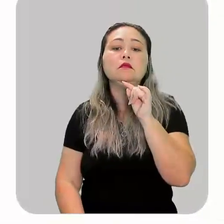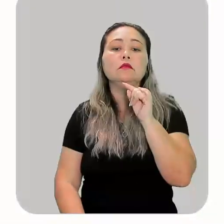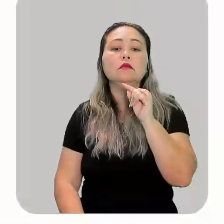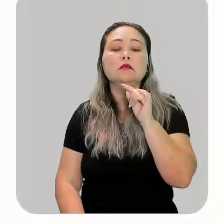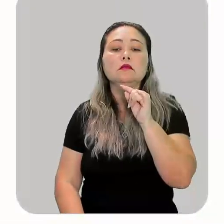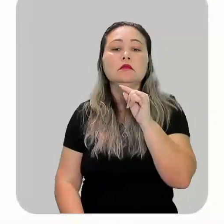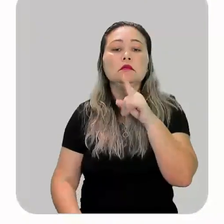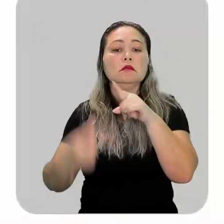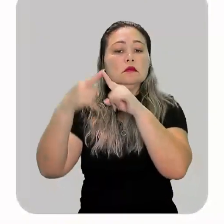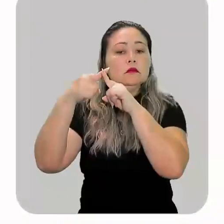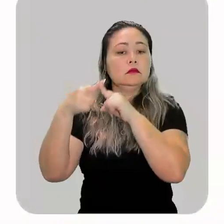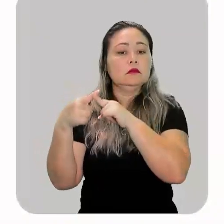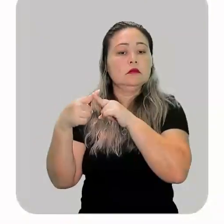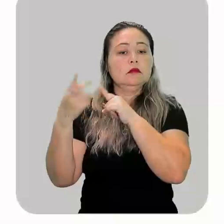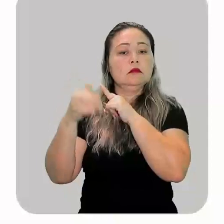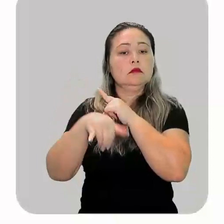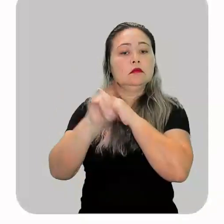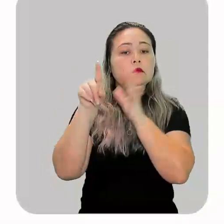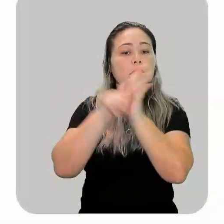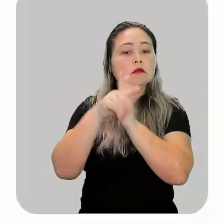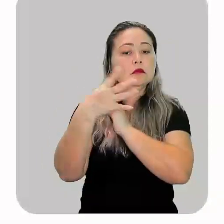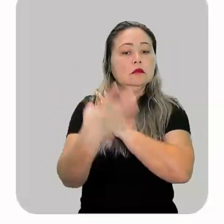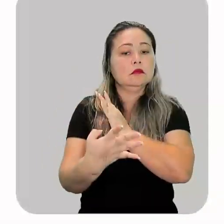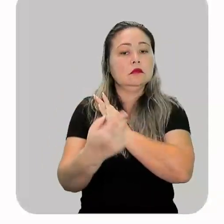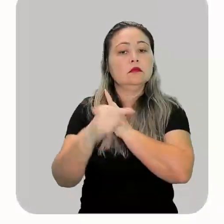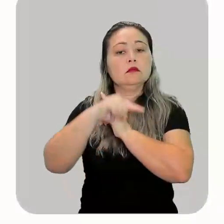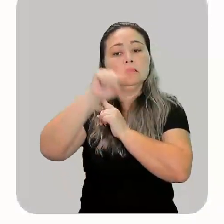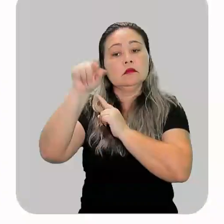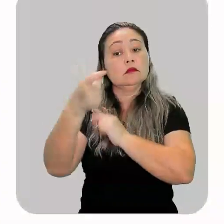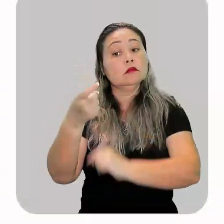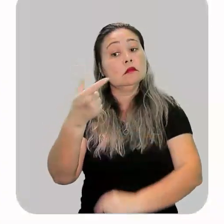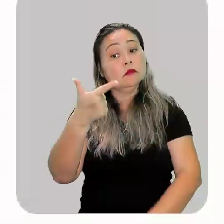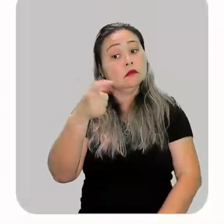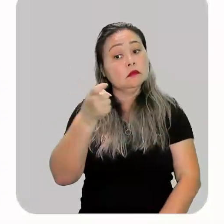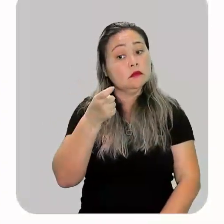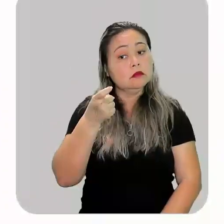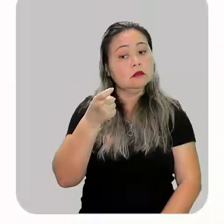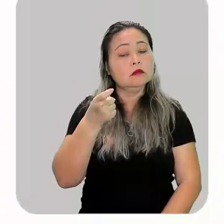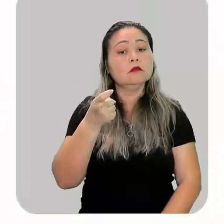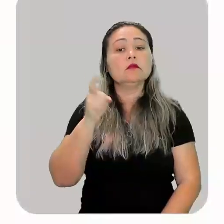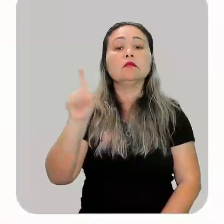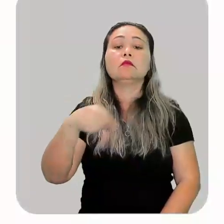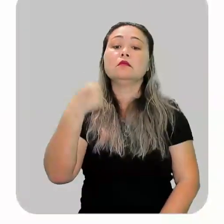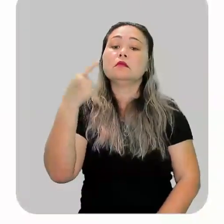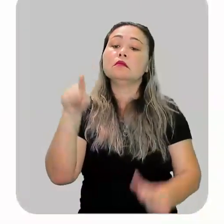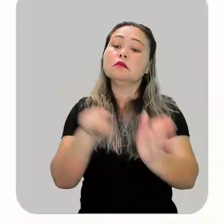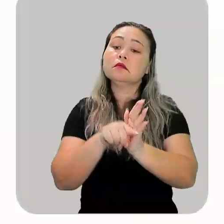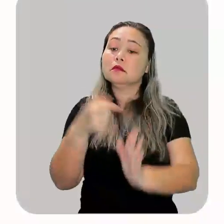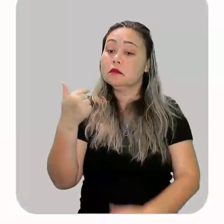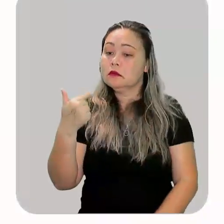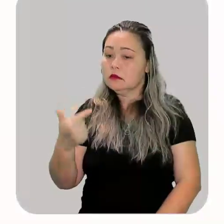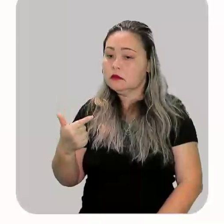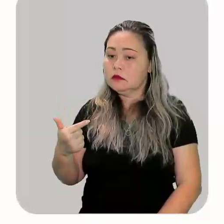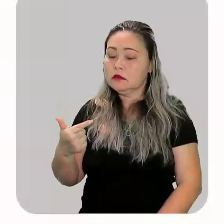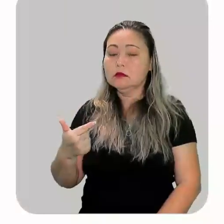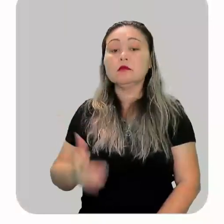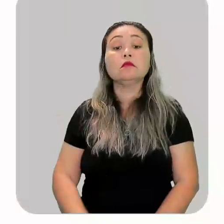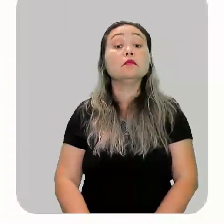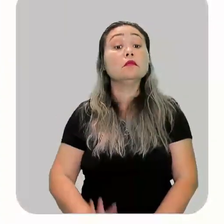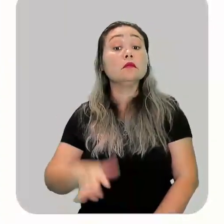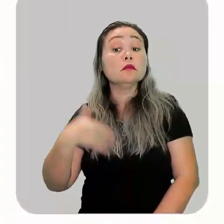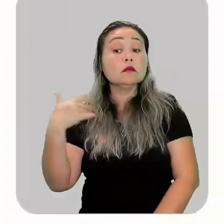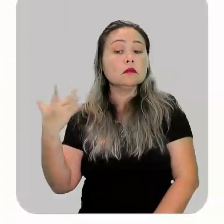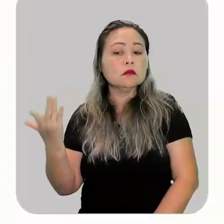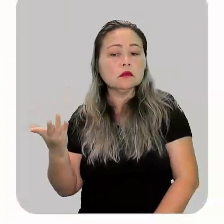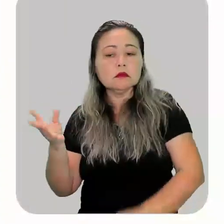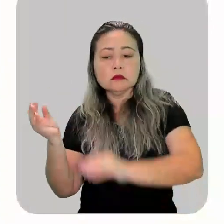resolver. E vamos lá. Y menos 4 é igual a 2 vezes x. 2x. 2 vezes 1. Menos 2. Menos 2. Agora a